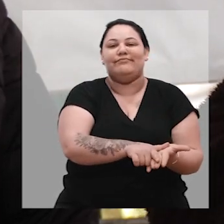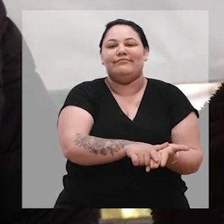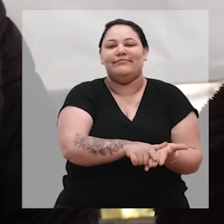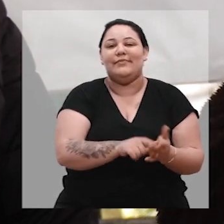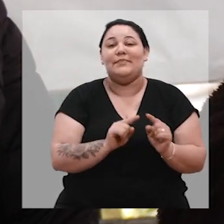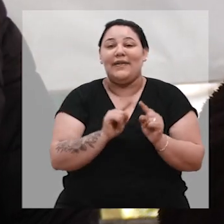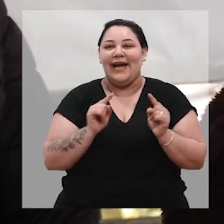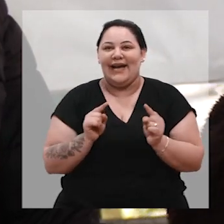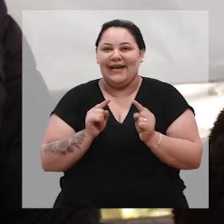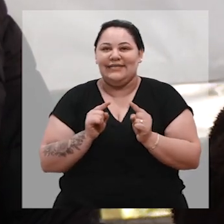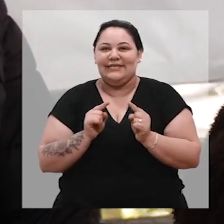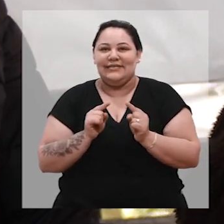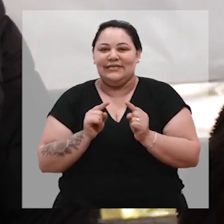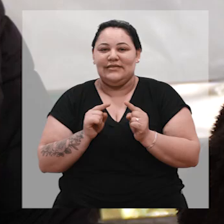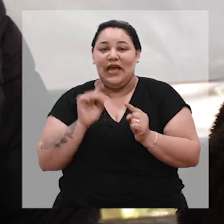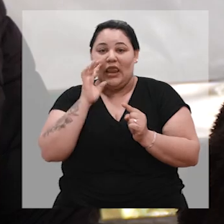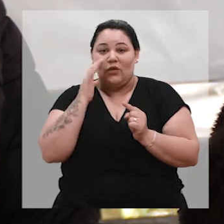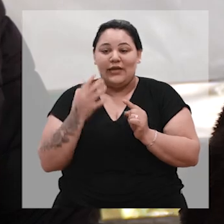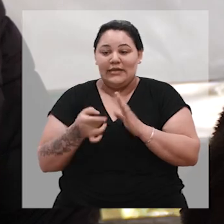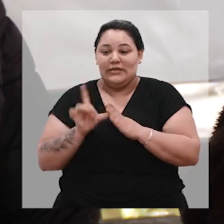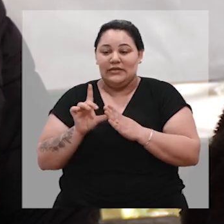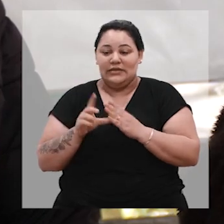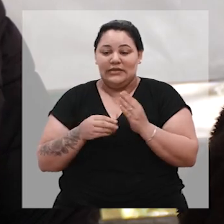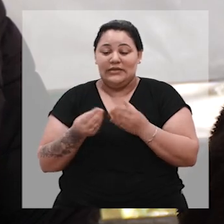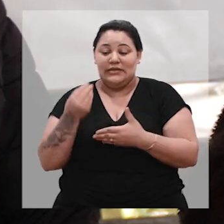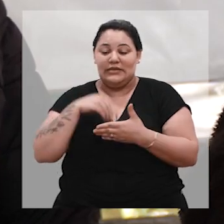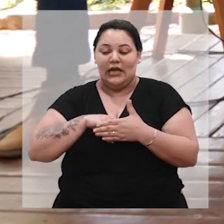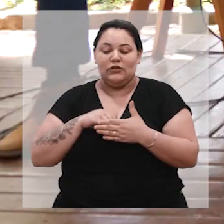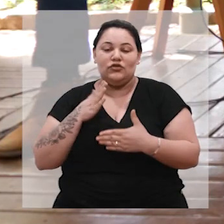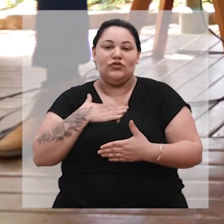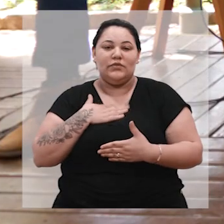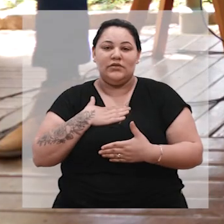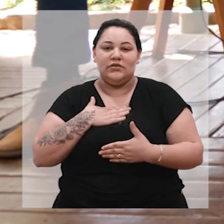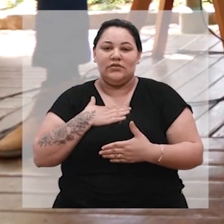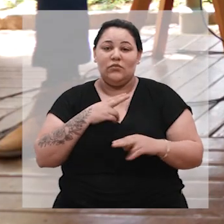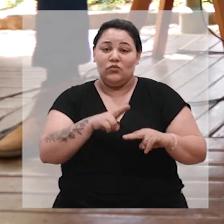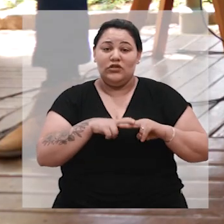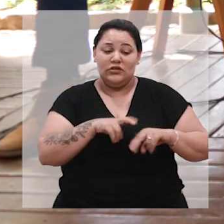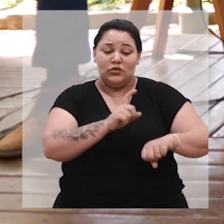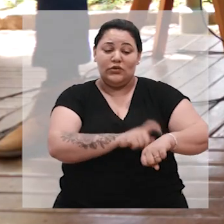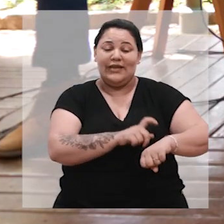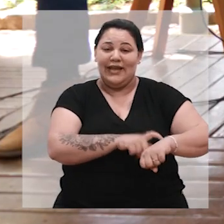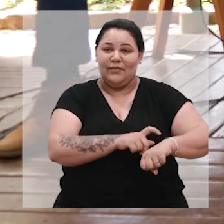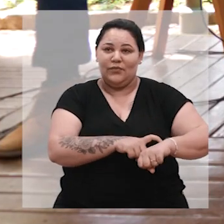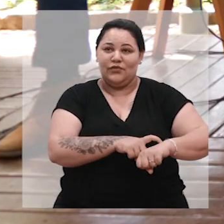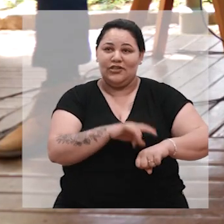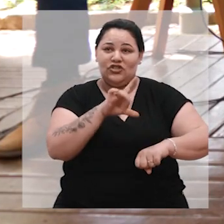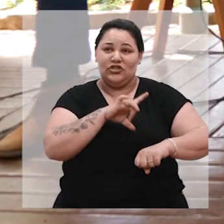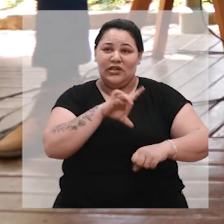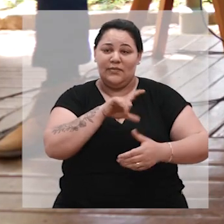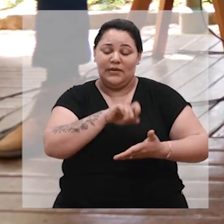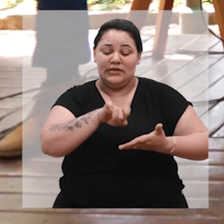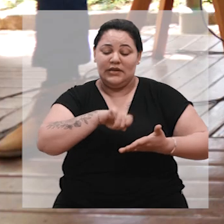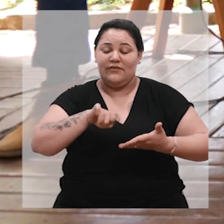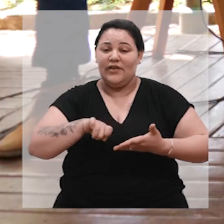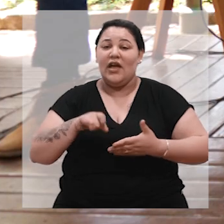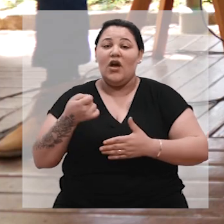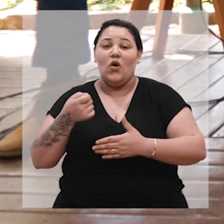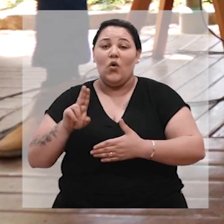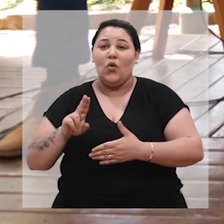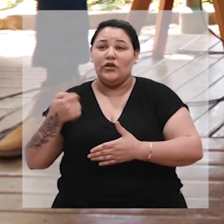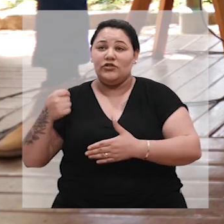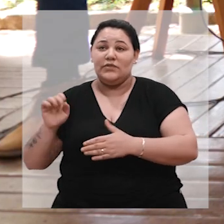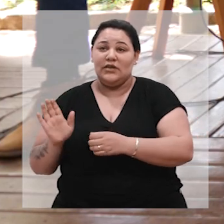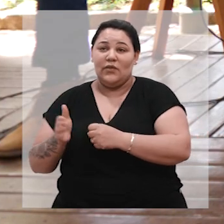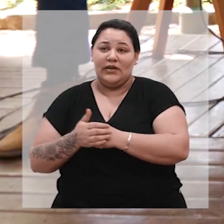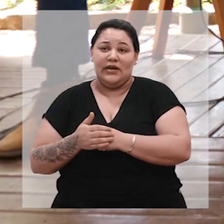escrever de fato. Mas até ali, ela se processa dentro de mim. Por isso que o tempo que leva para escrever,